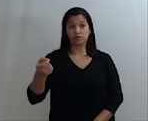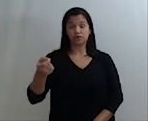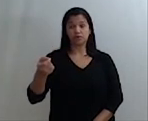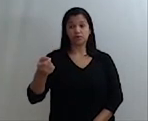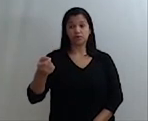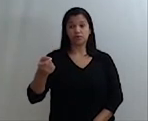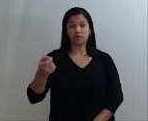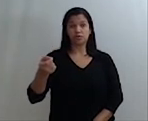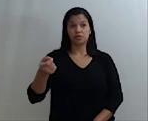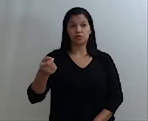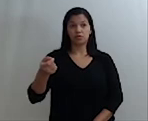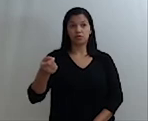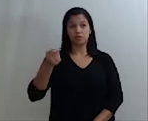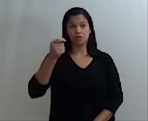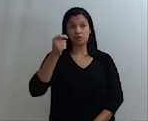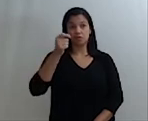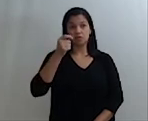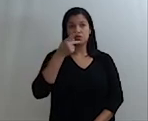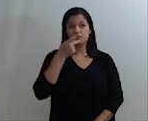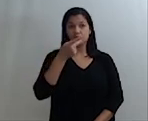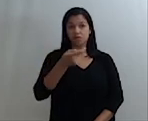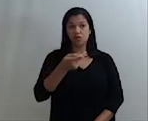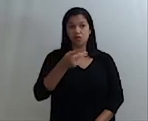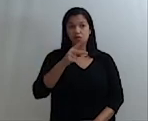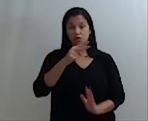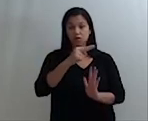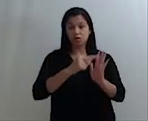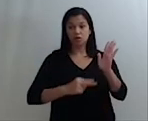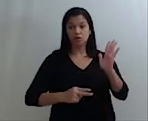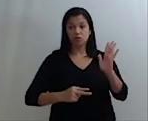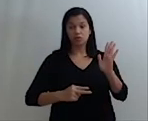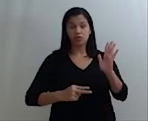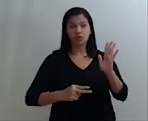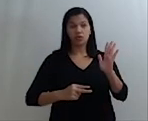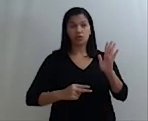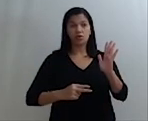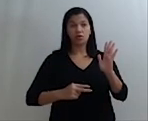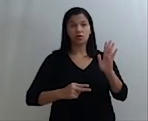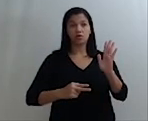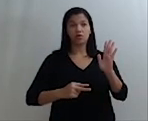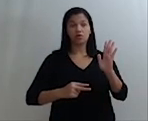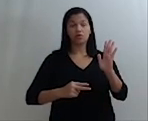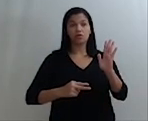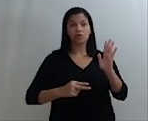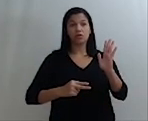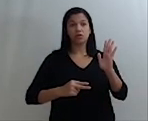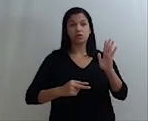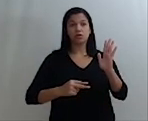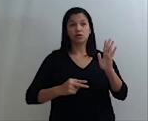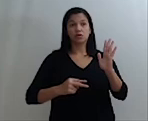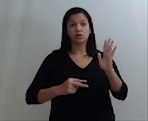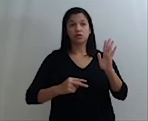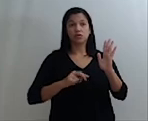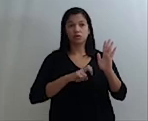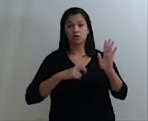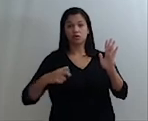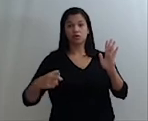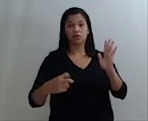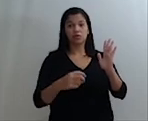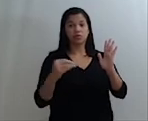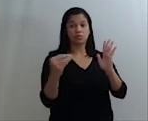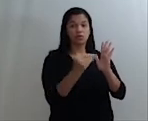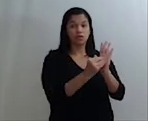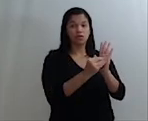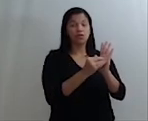eu f farei a leitura da da da ementa e o Dr Augusto se entender